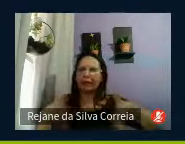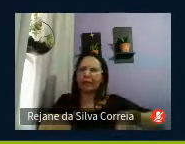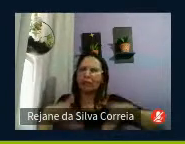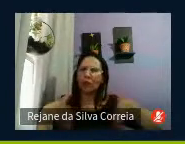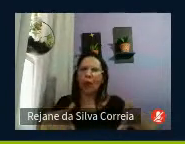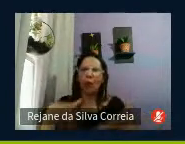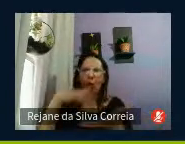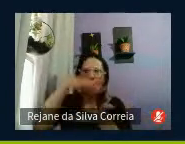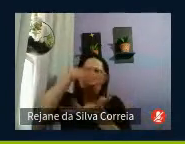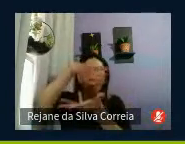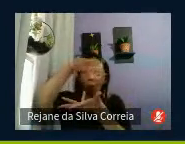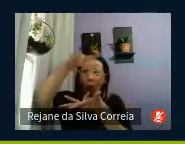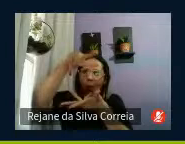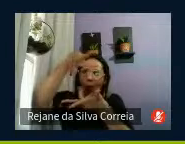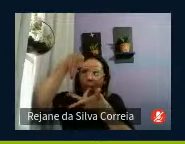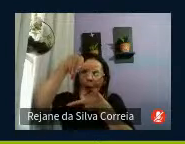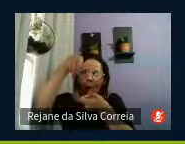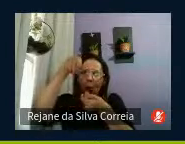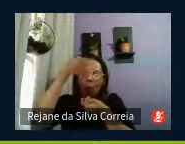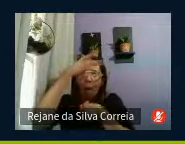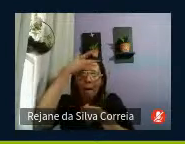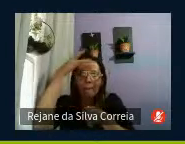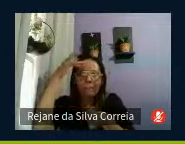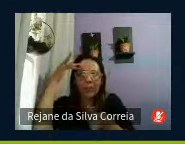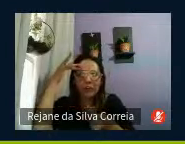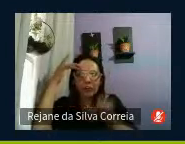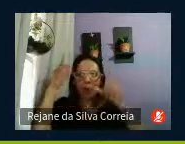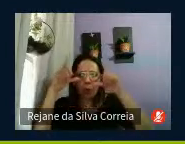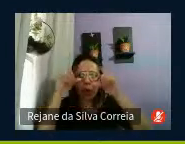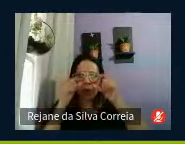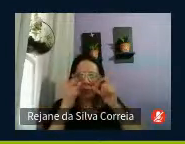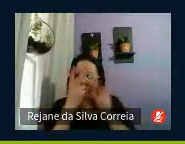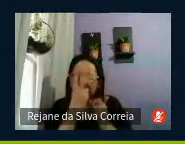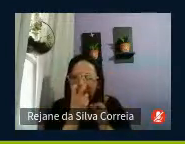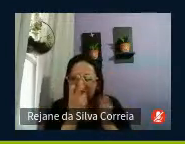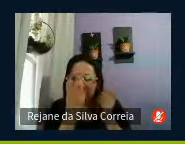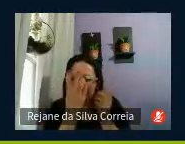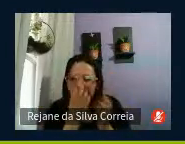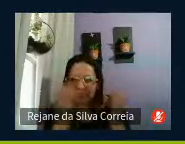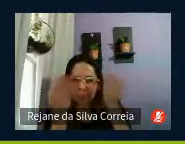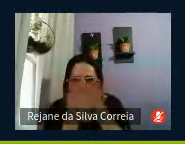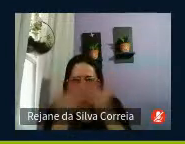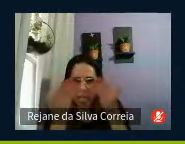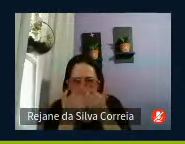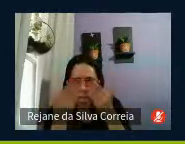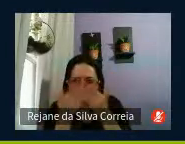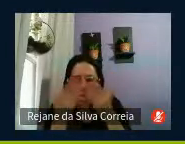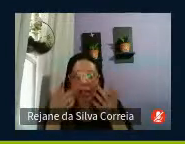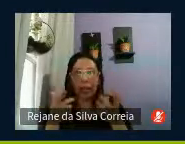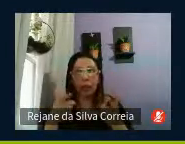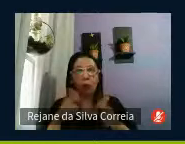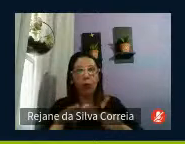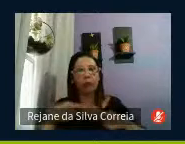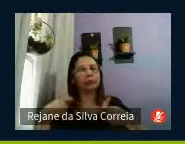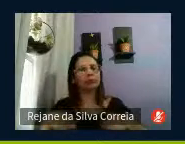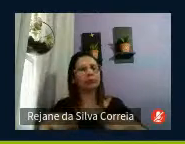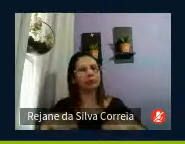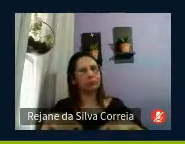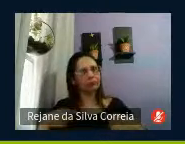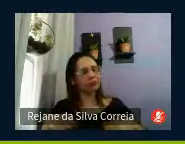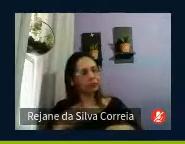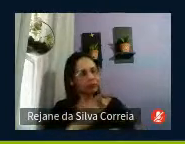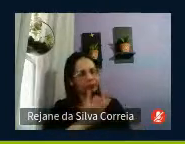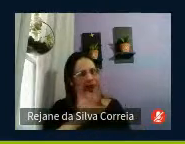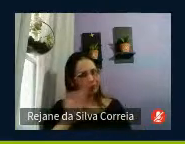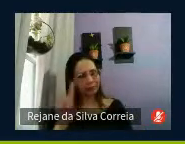terrestre adaptado à pessoa com baixa visão ou cegueira e todas as outras necessidades que advêm de